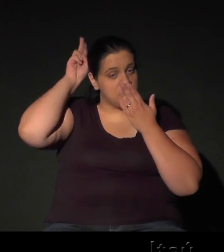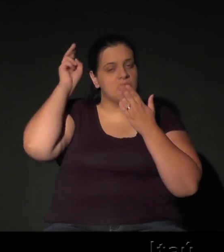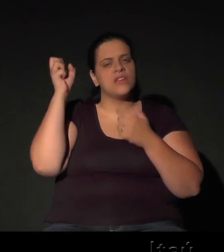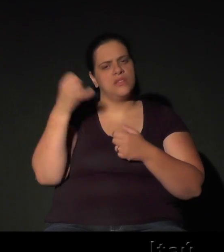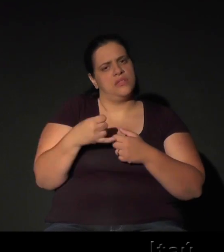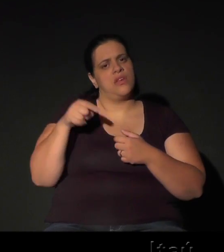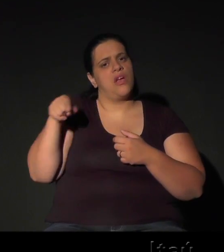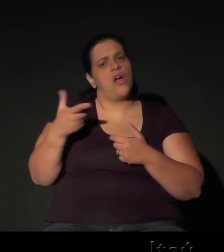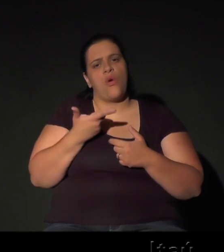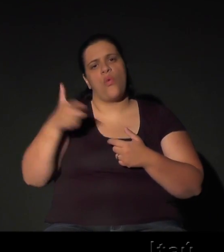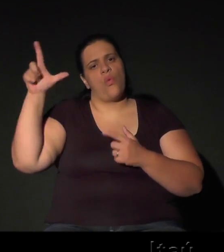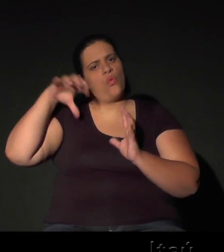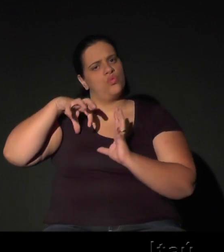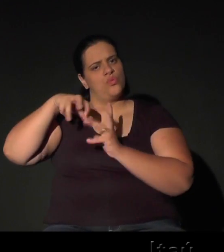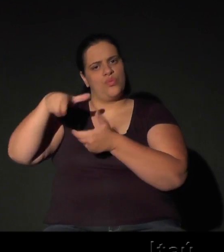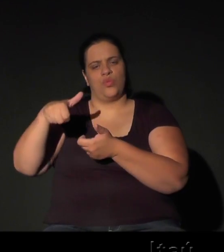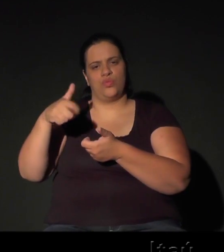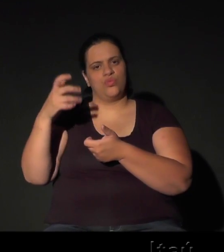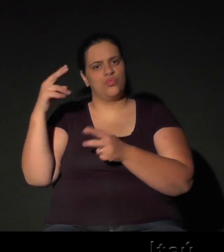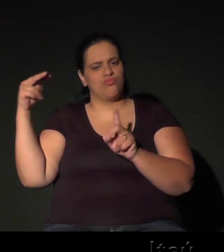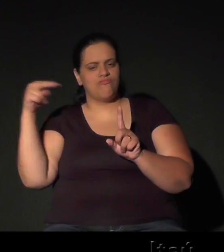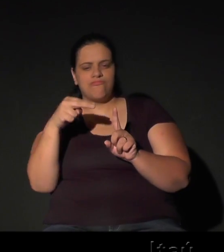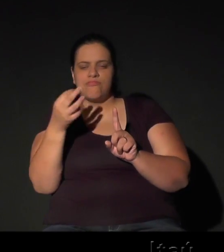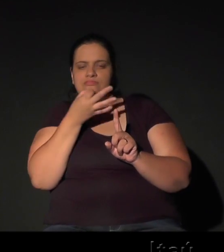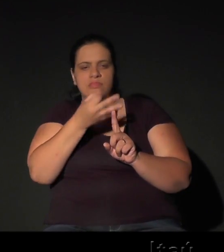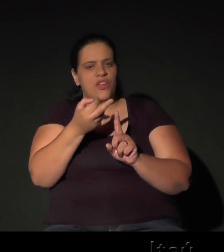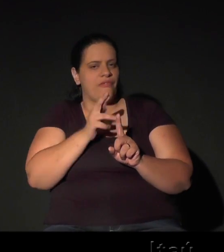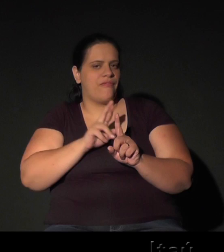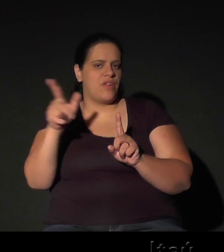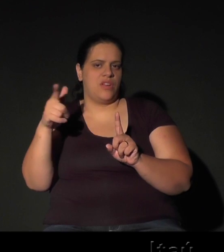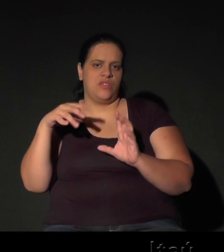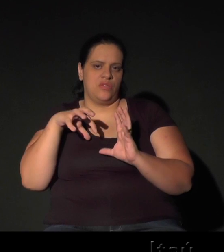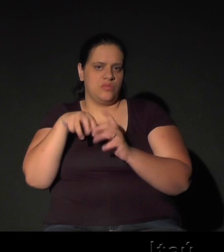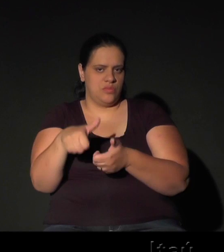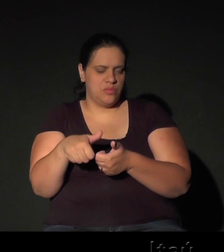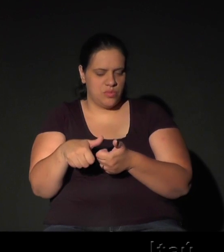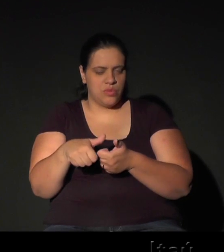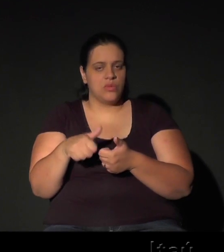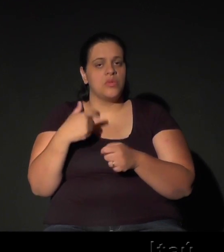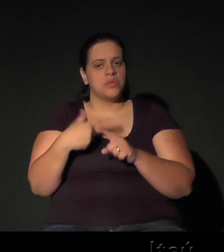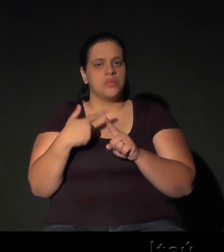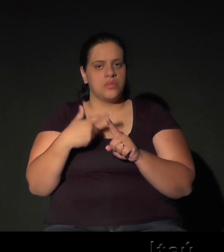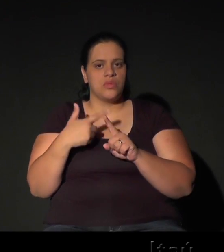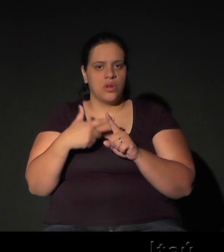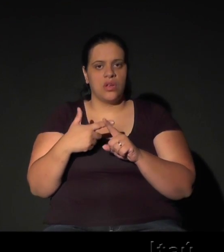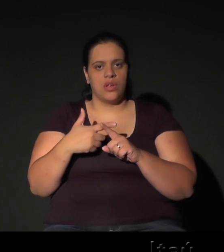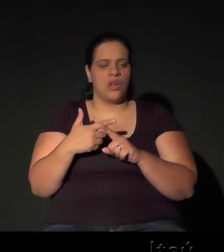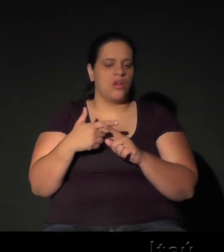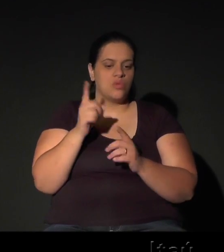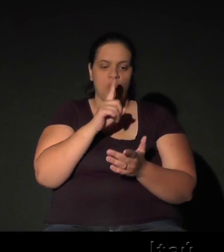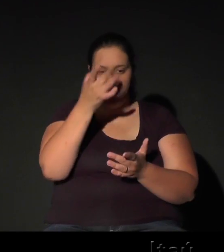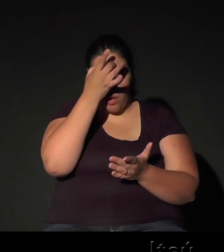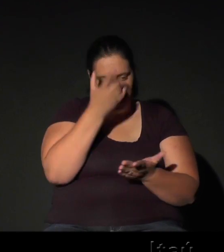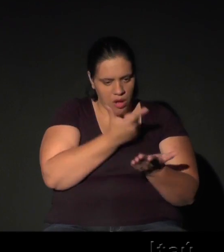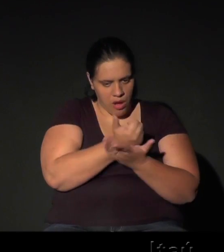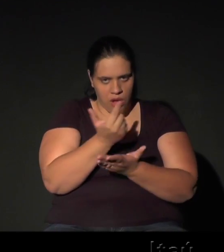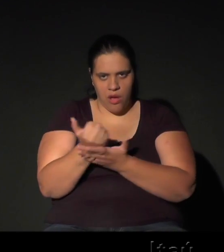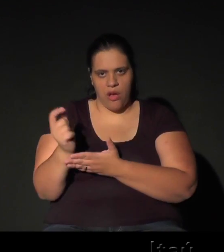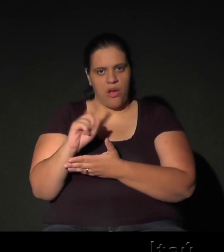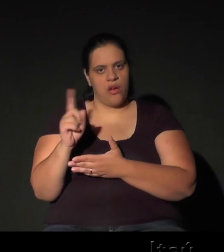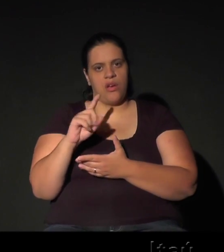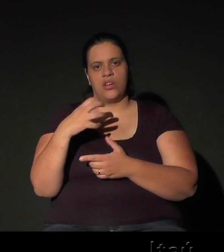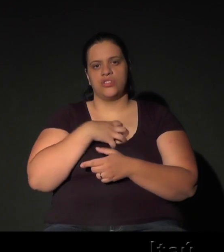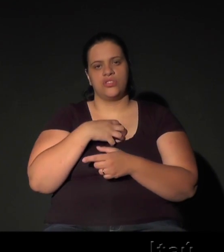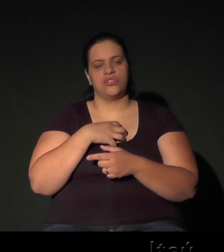mundo um outro mundo uma outra visão de mundo né onde você sai do campo do consumo né enfim a a